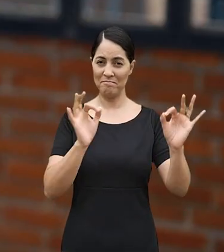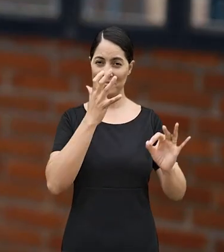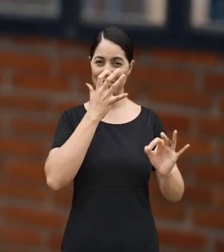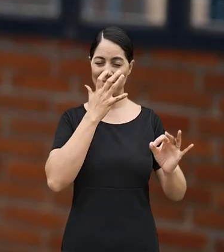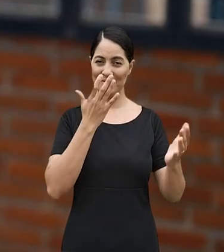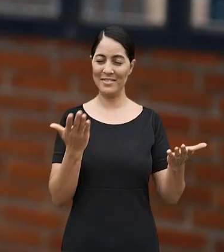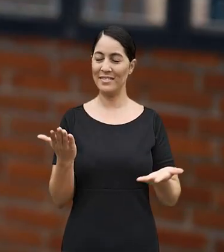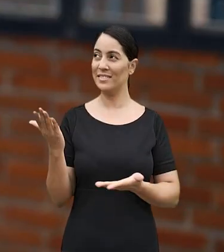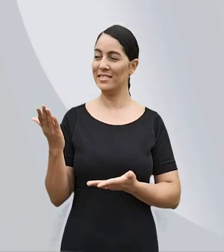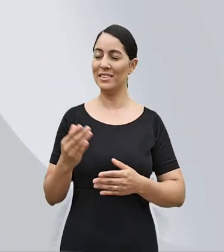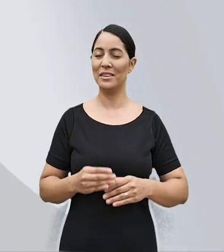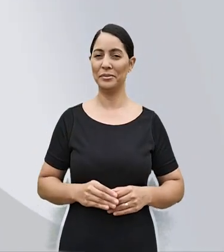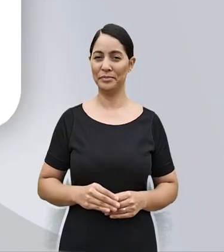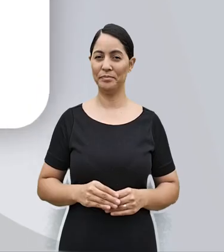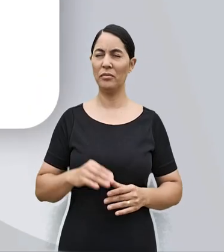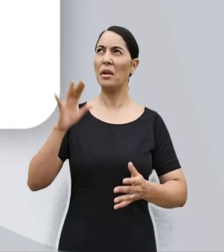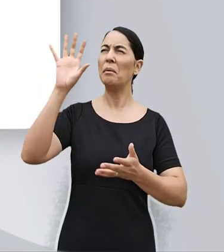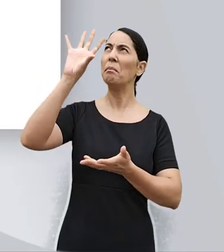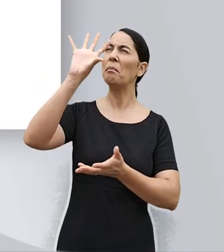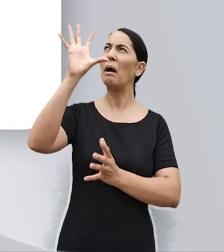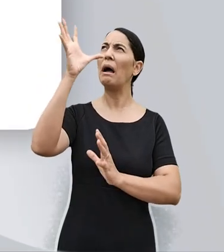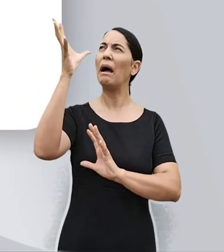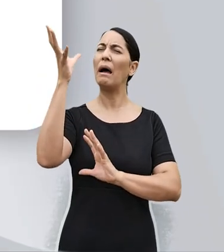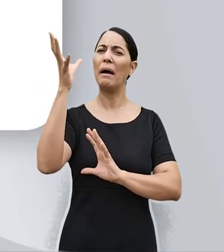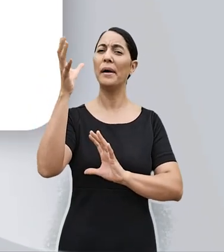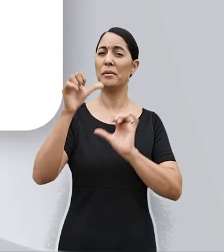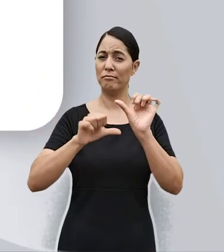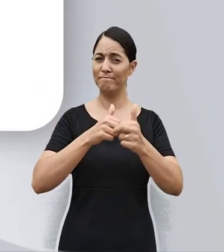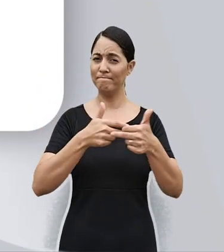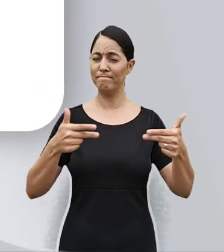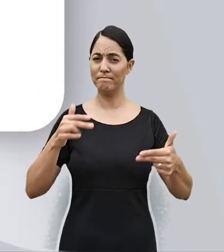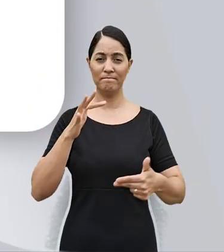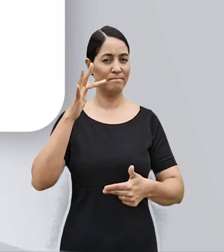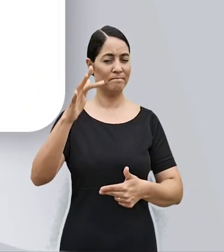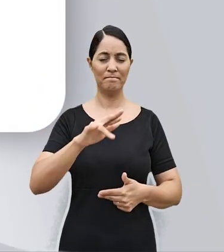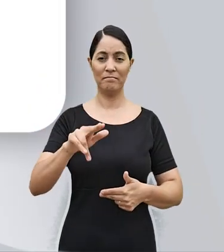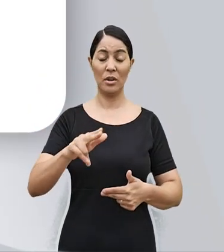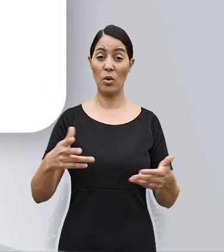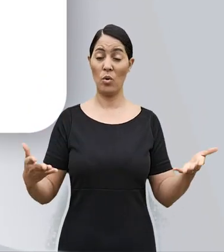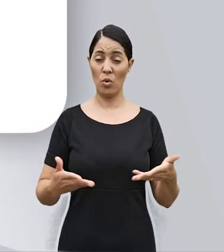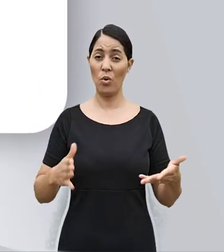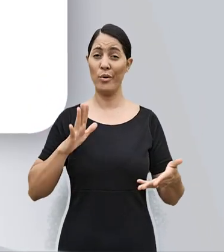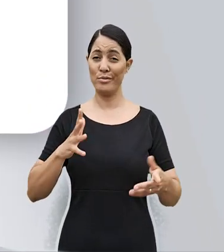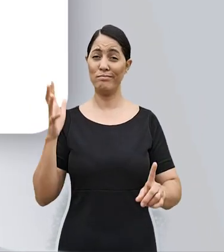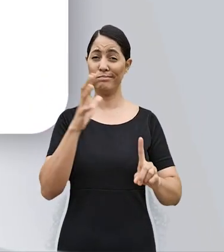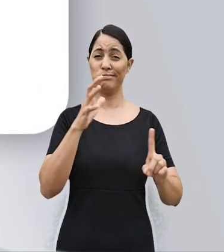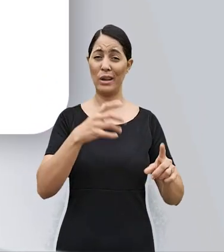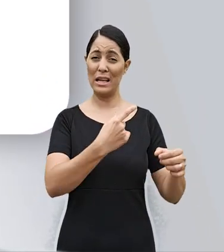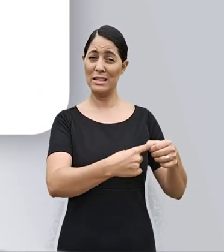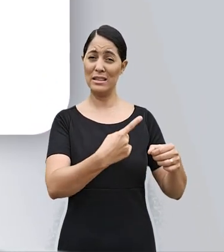destaques para você. As mudanças climáticas já não são apenas previsões para o futuro. Elas afetam cidades,